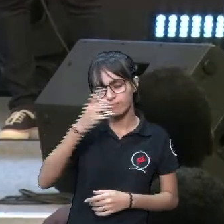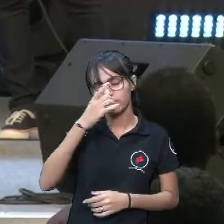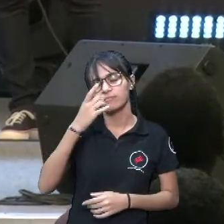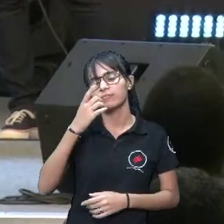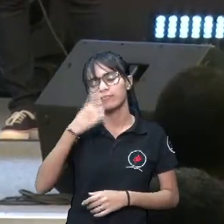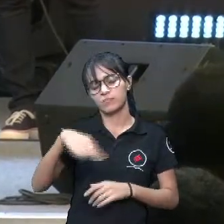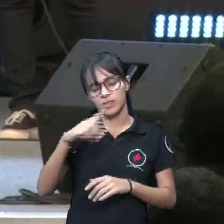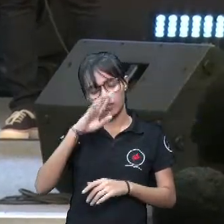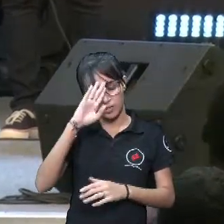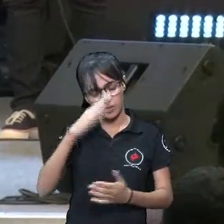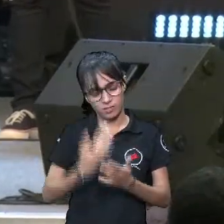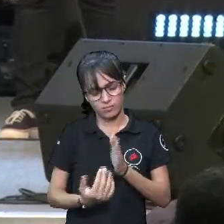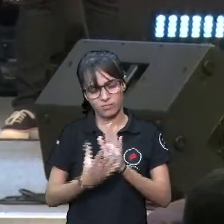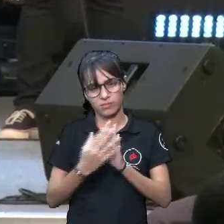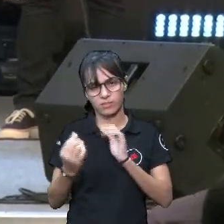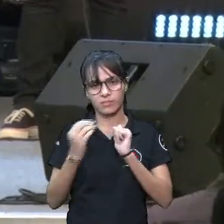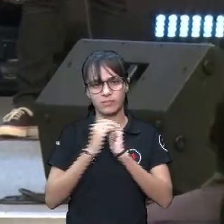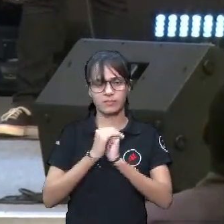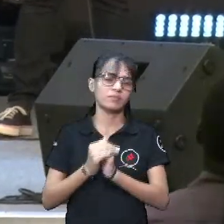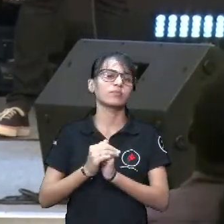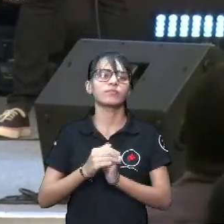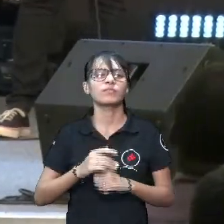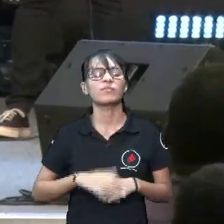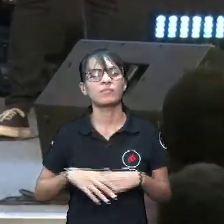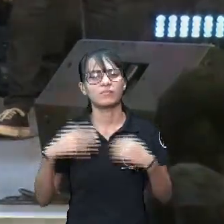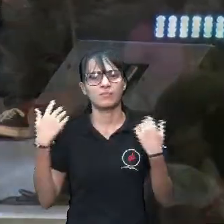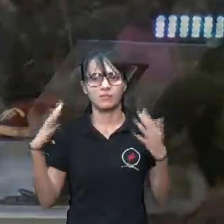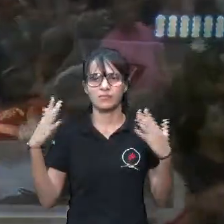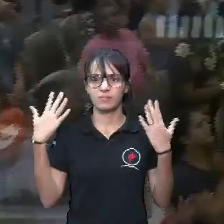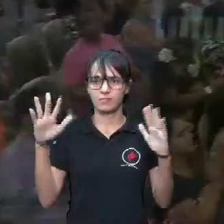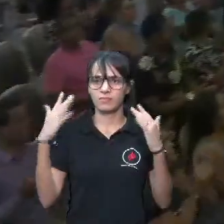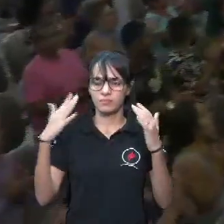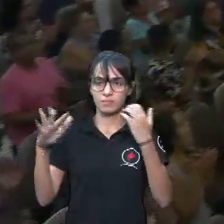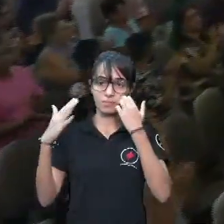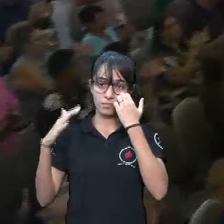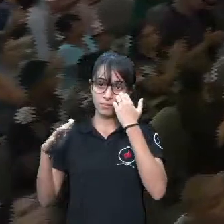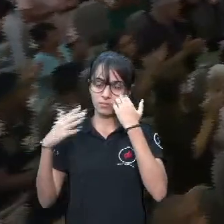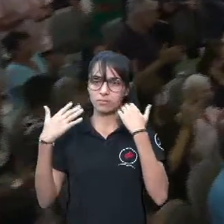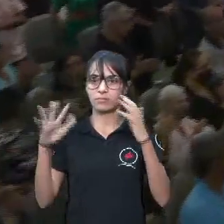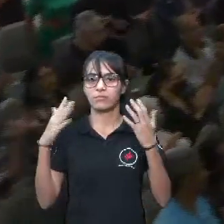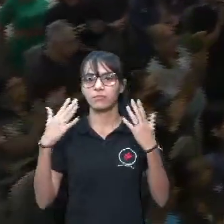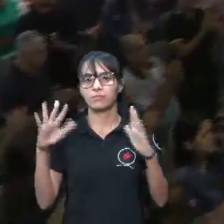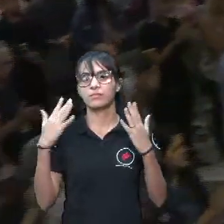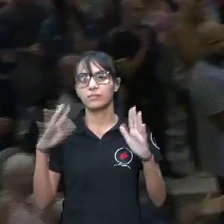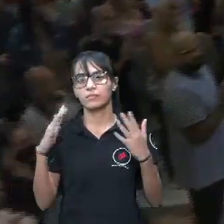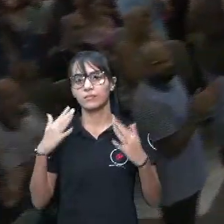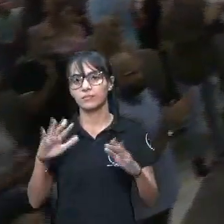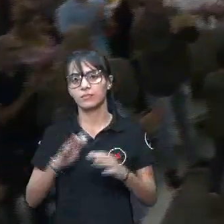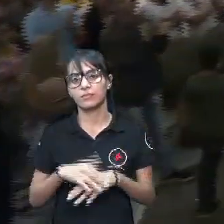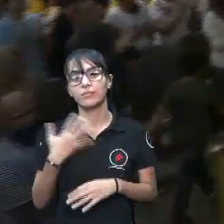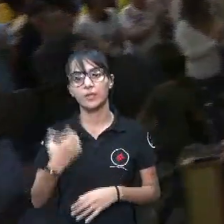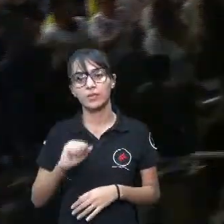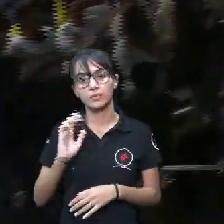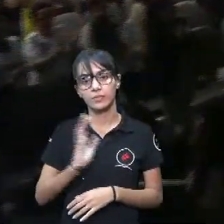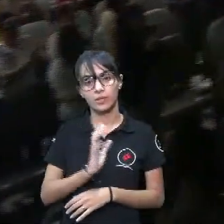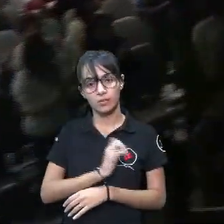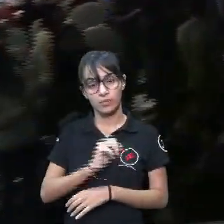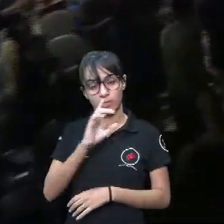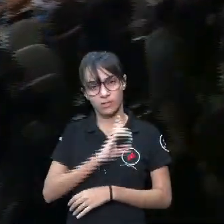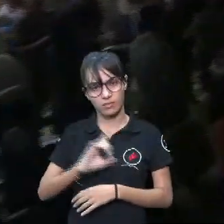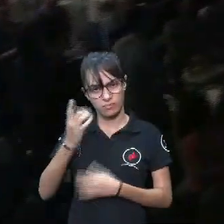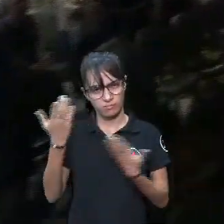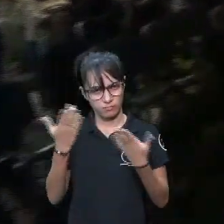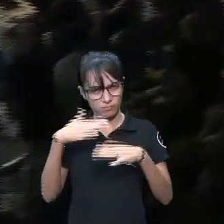que crê, diga amém. Dê um lindo aplauso ao Senhor aí, em nome de Jesus. Vamos adorar o nome do Senhor esta noite.